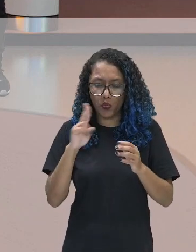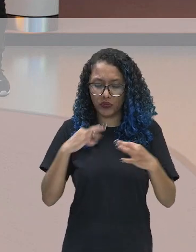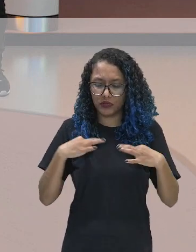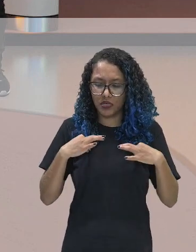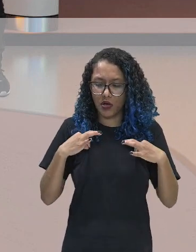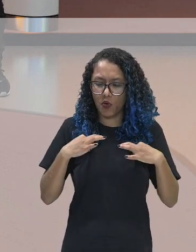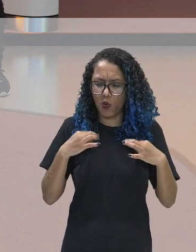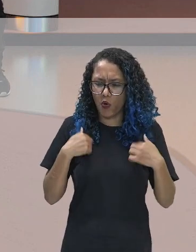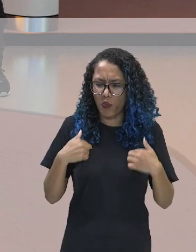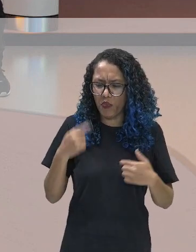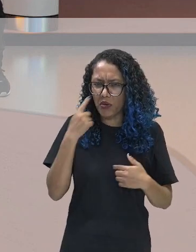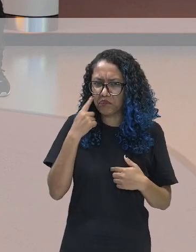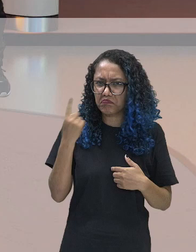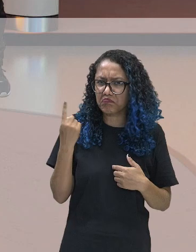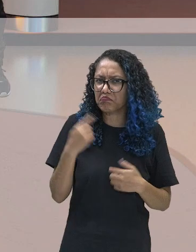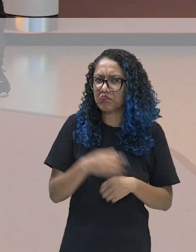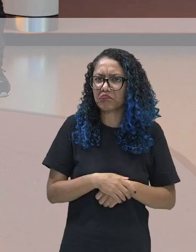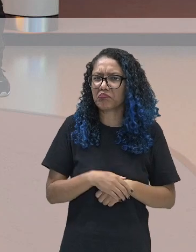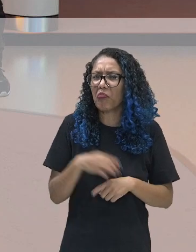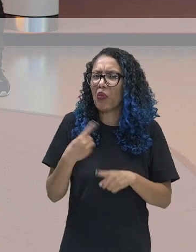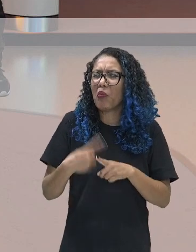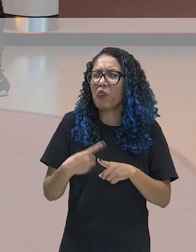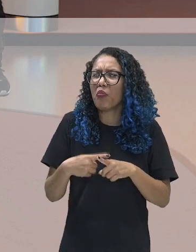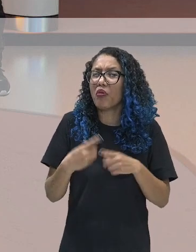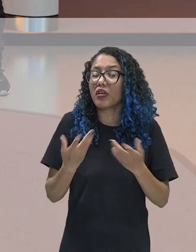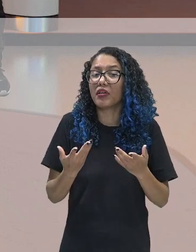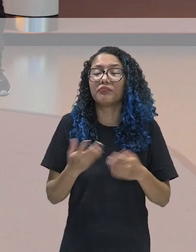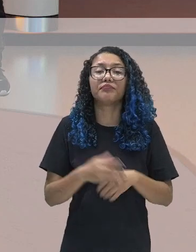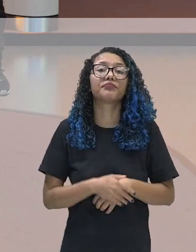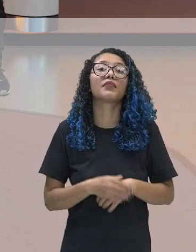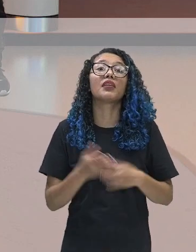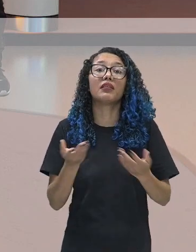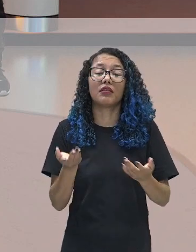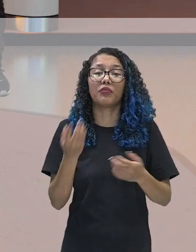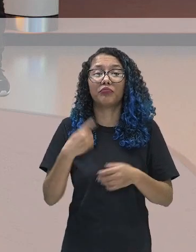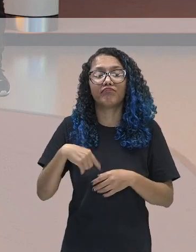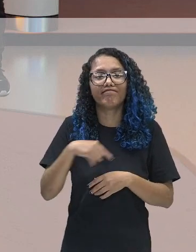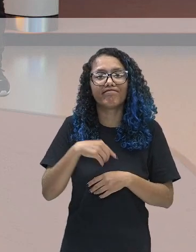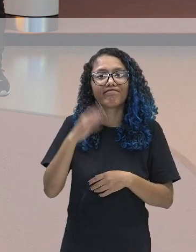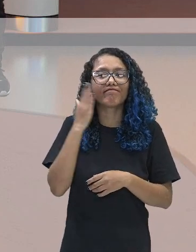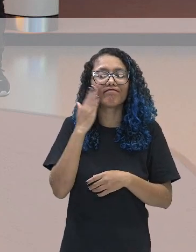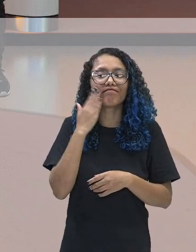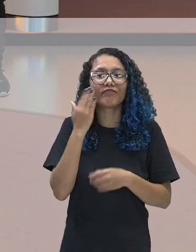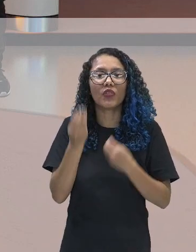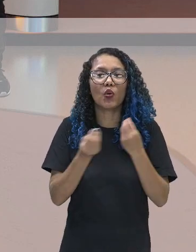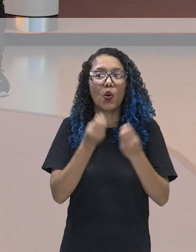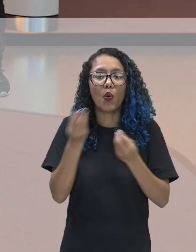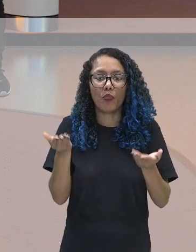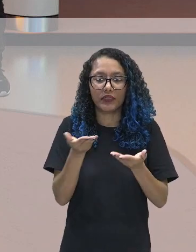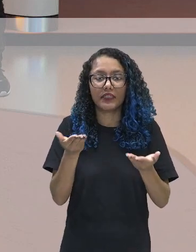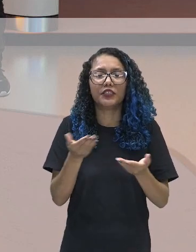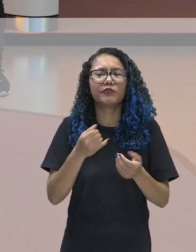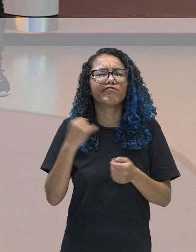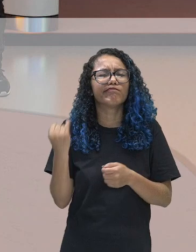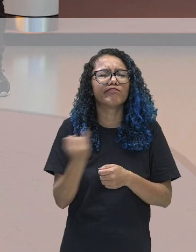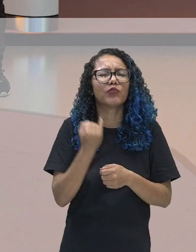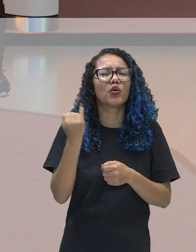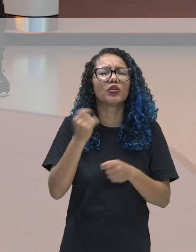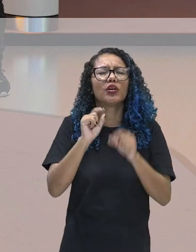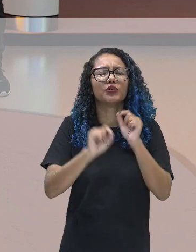que o senhor está usando? Olha só, a gente, para entender o presente, é fundamental que a gente conheça o passado